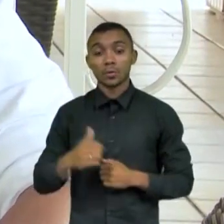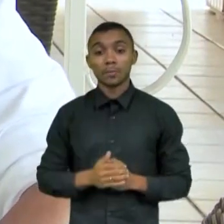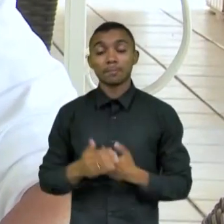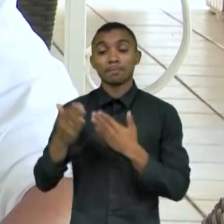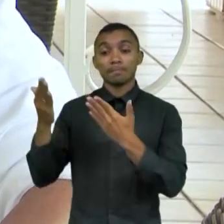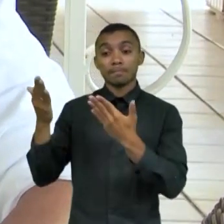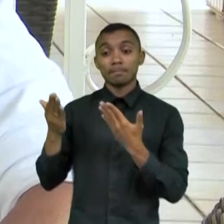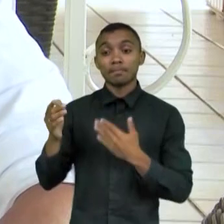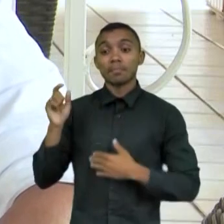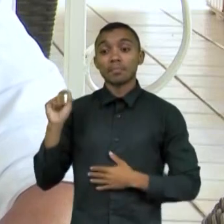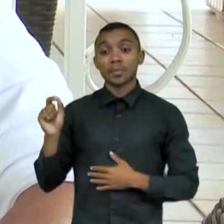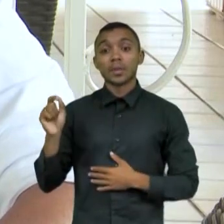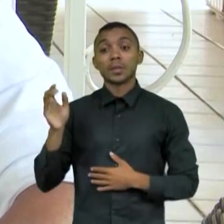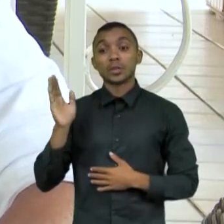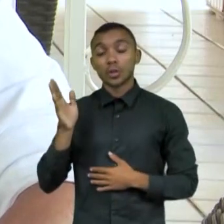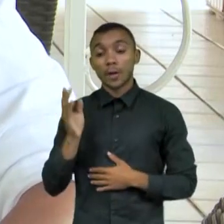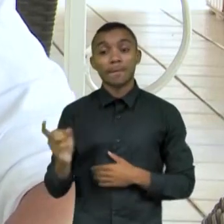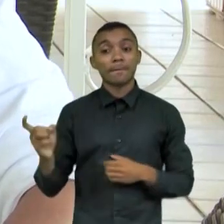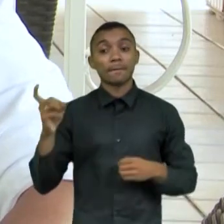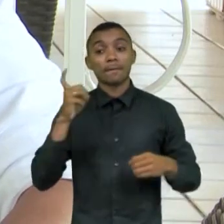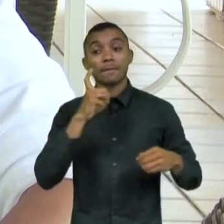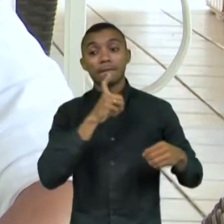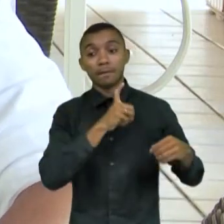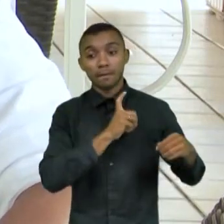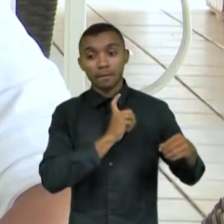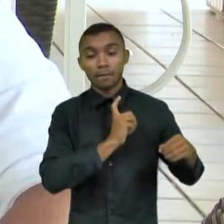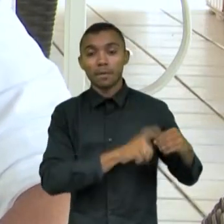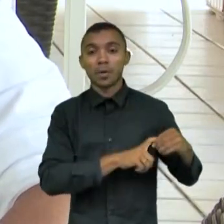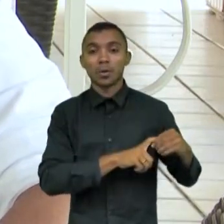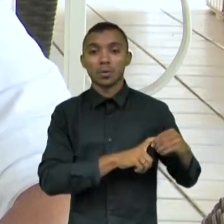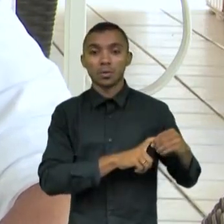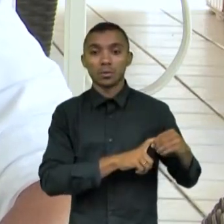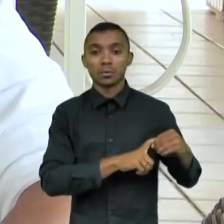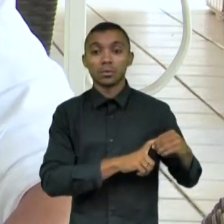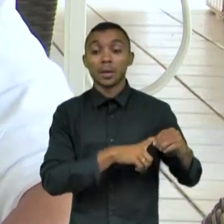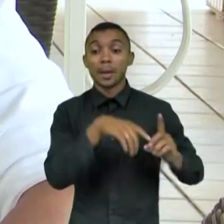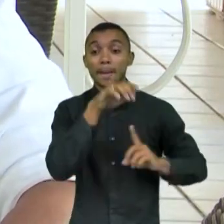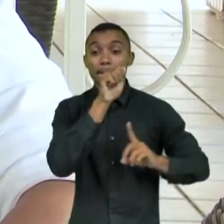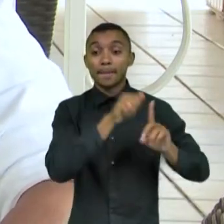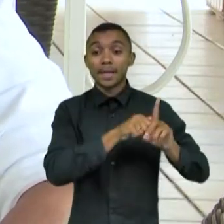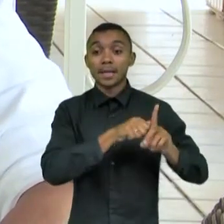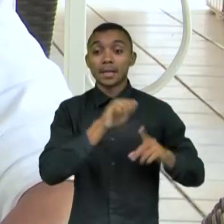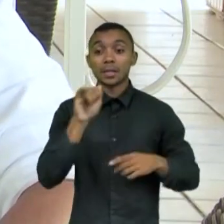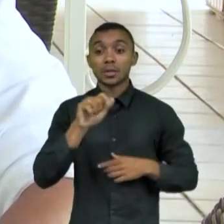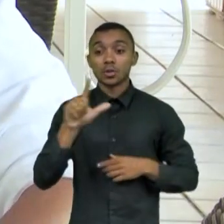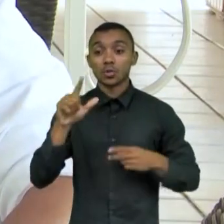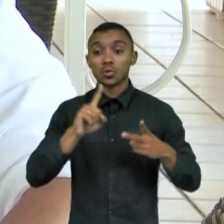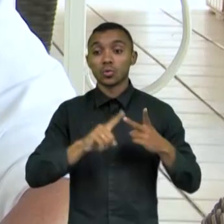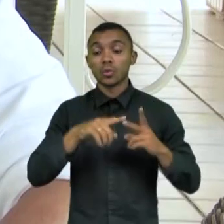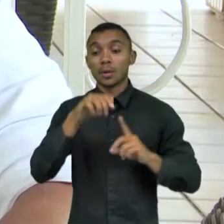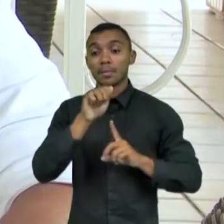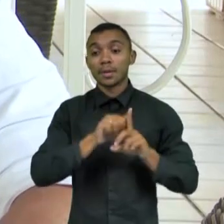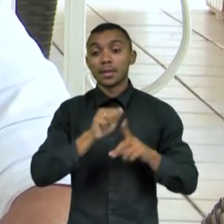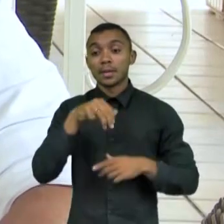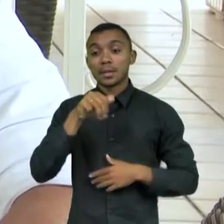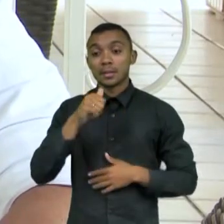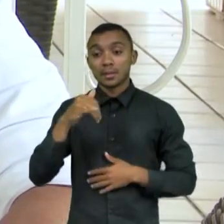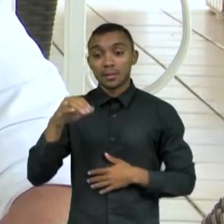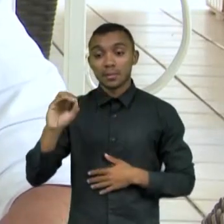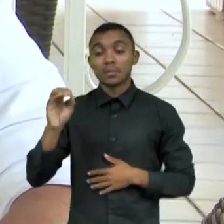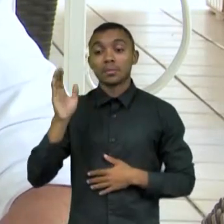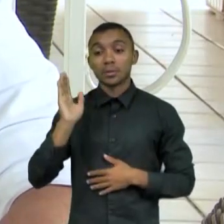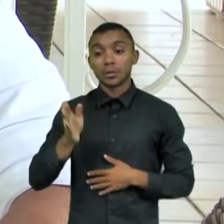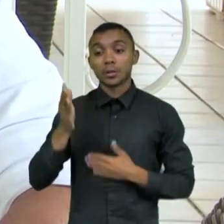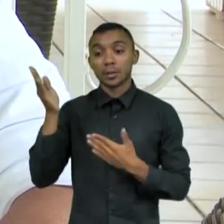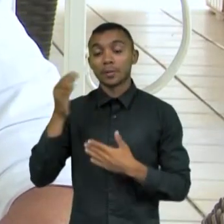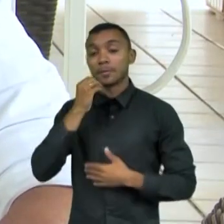gente já está retornando a estes números. Assim foi o junho, assim foi maio. Então, já são números